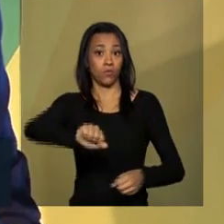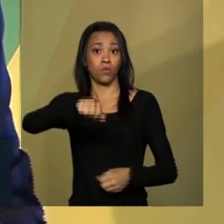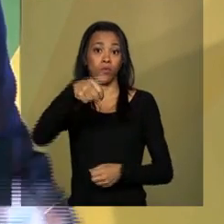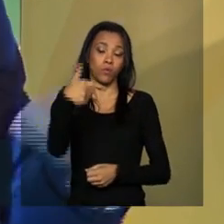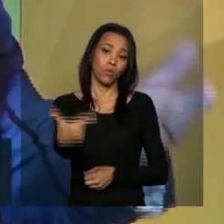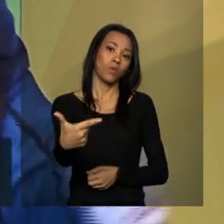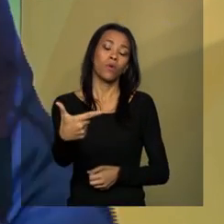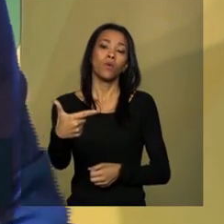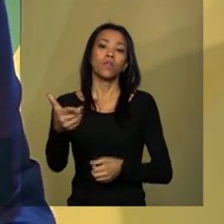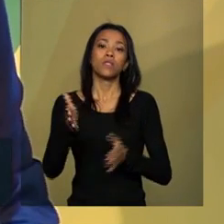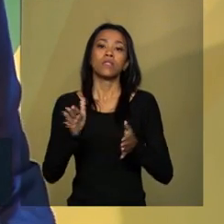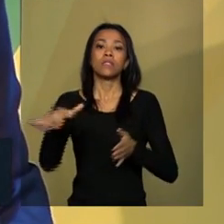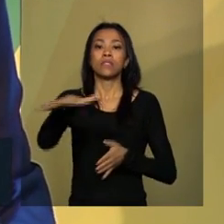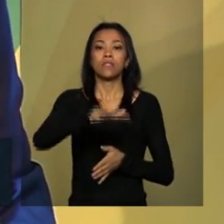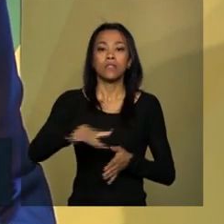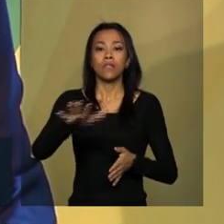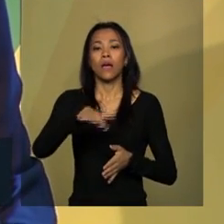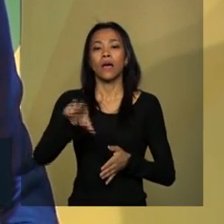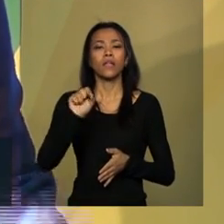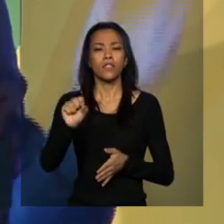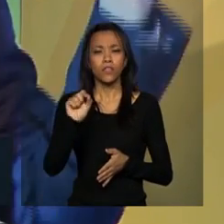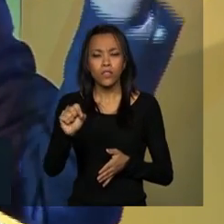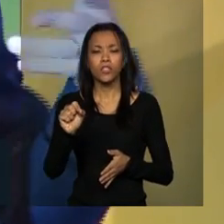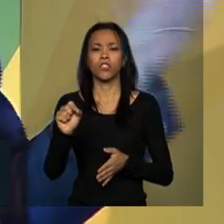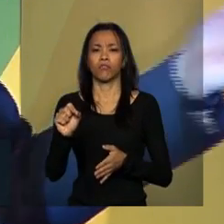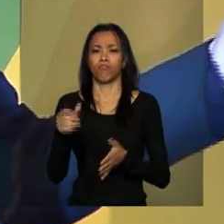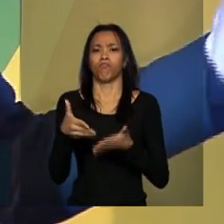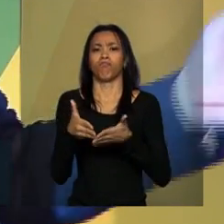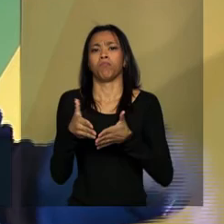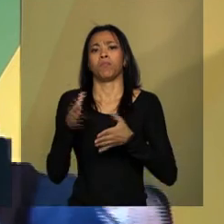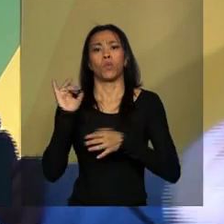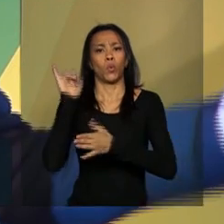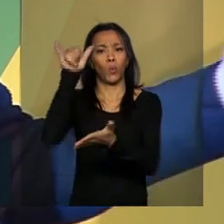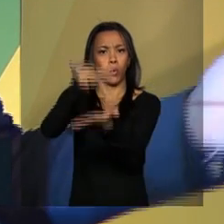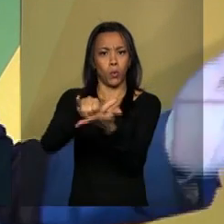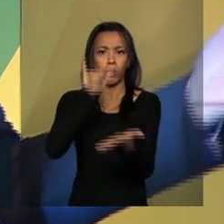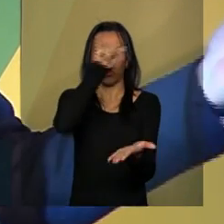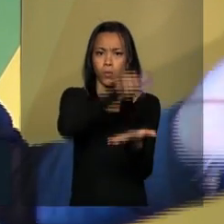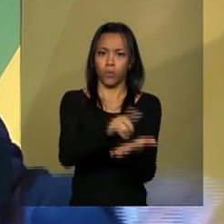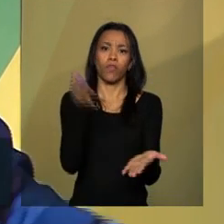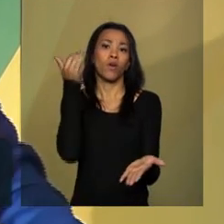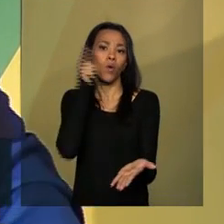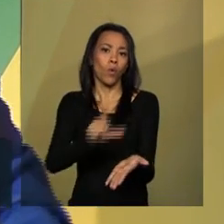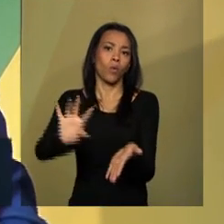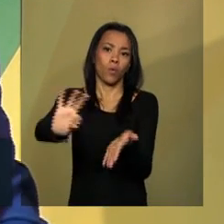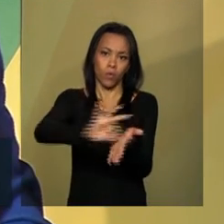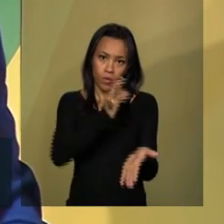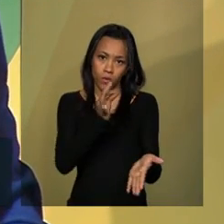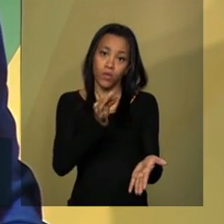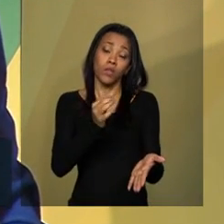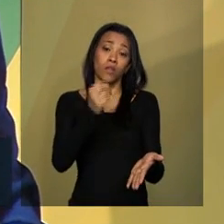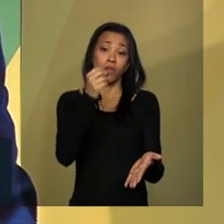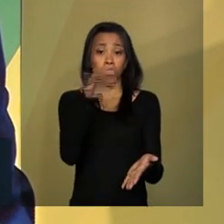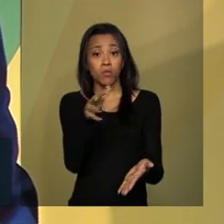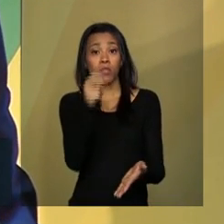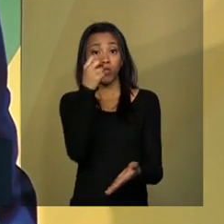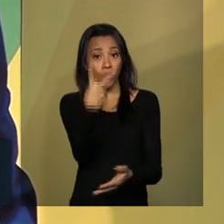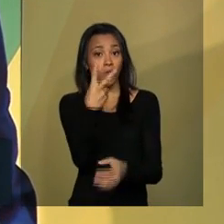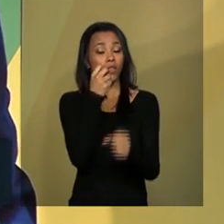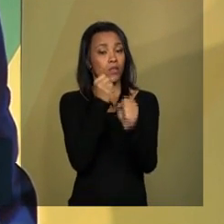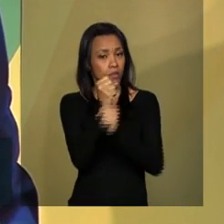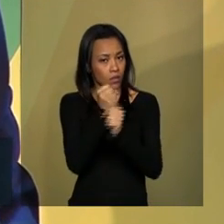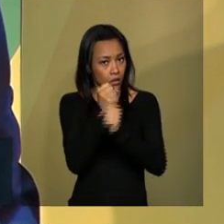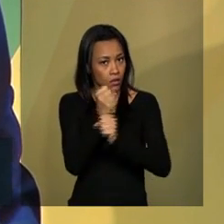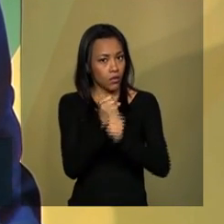2 renovações de portos públicos já existentes foram aprovadas. Isso em somente 2 anos autorizamos